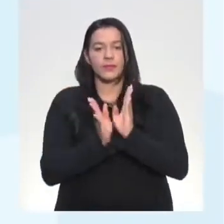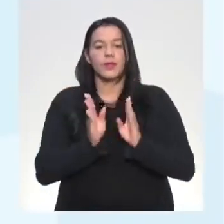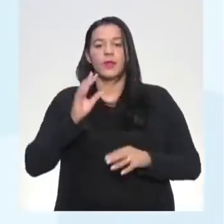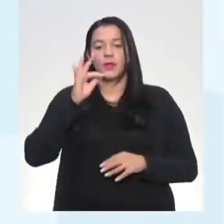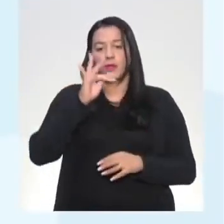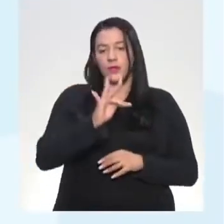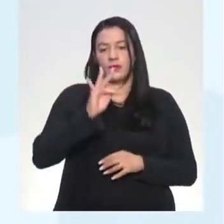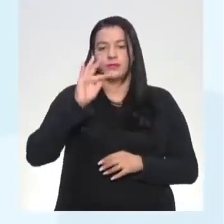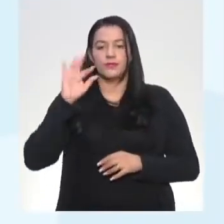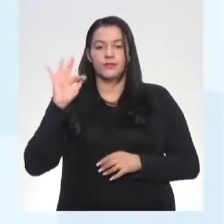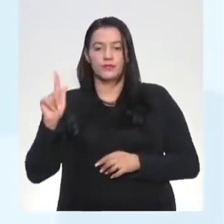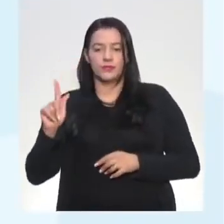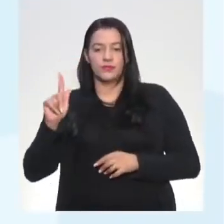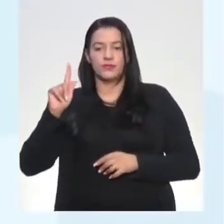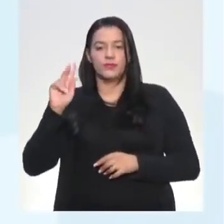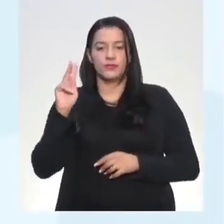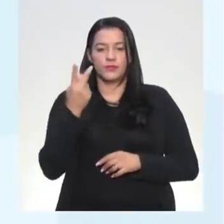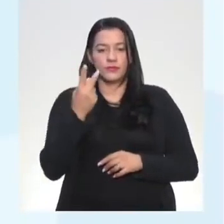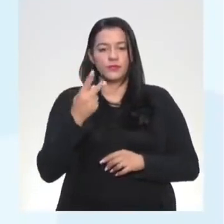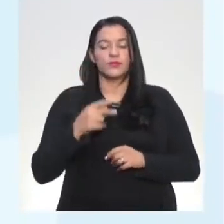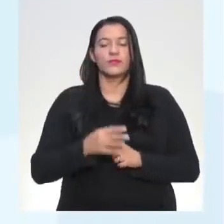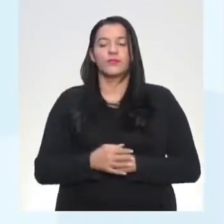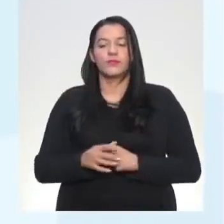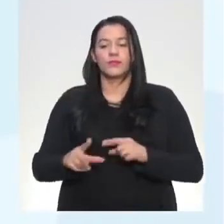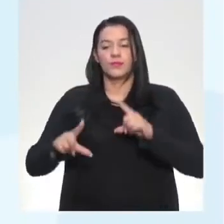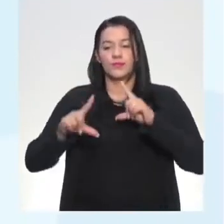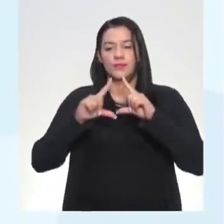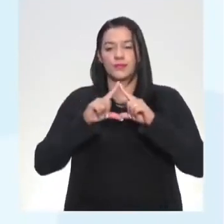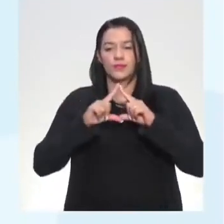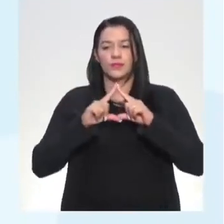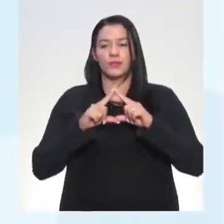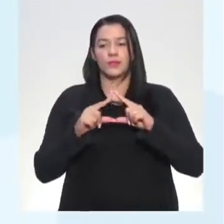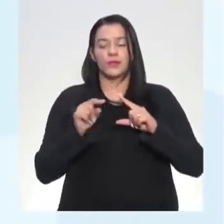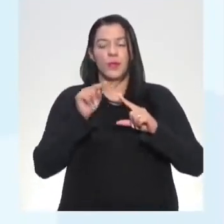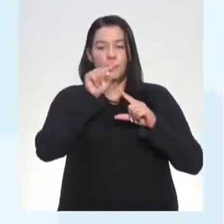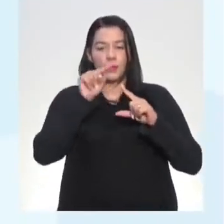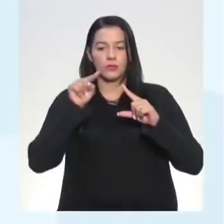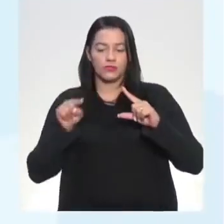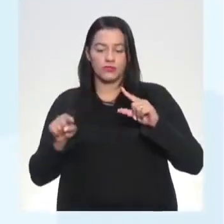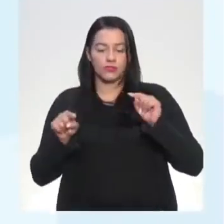seguir. Veja que eu dei o nome do triângulo aí, ó, utilizando os três pontos dele, né?